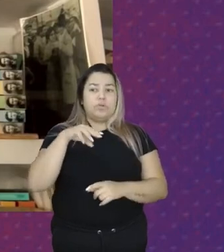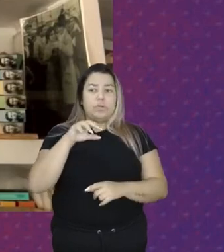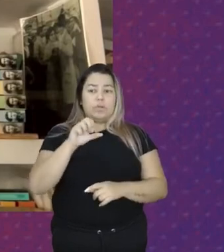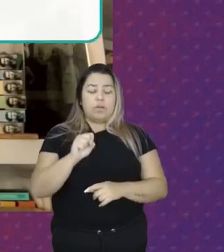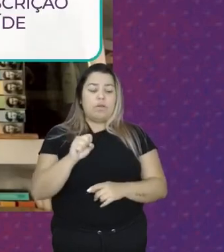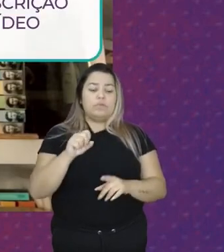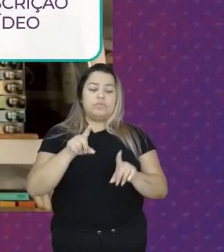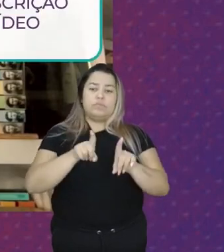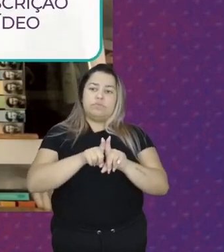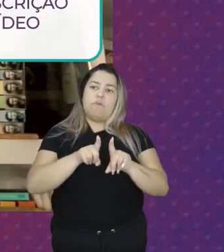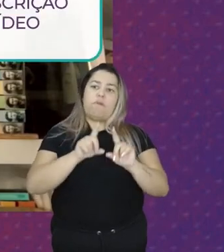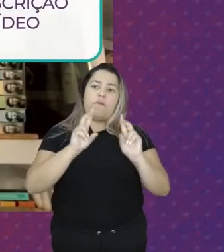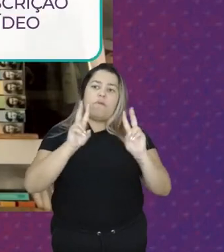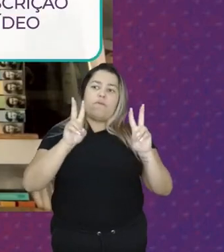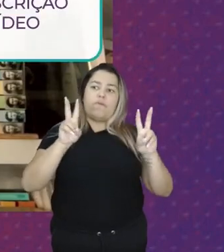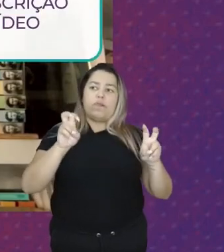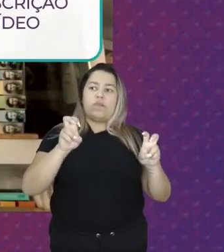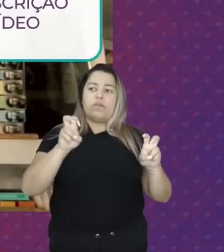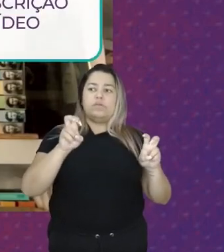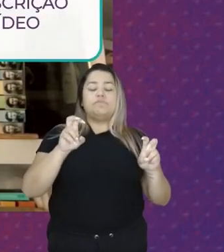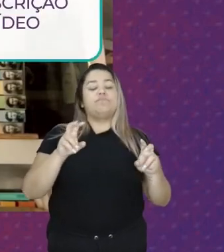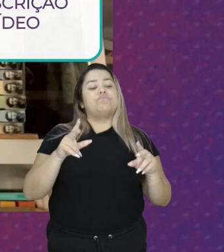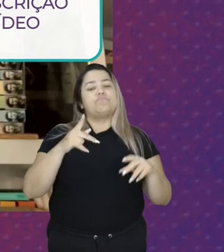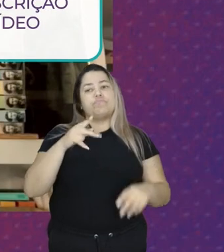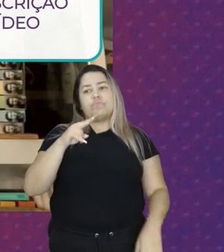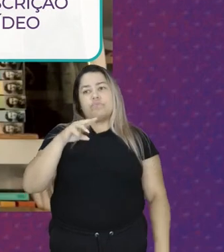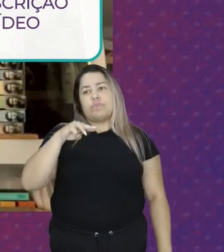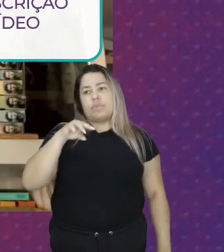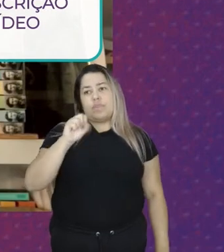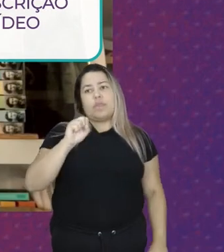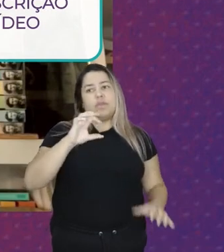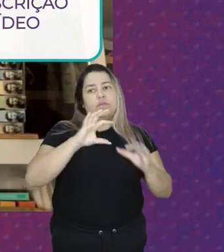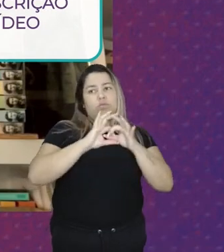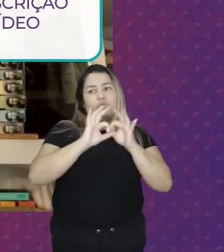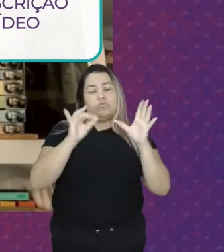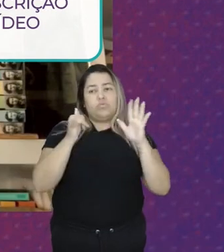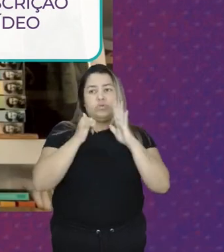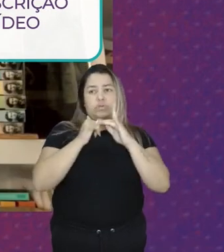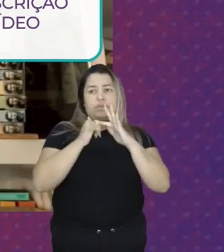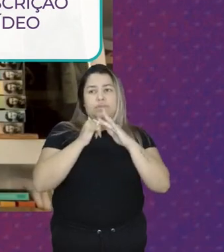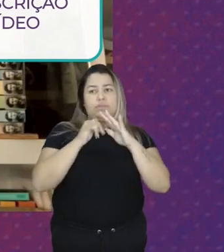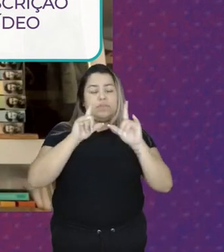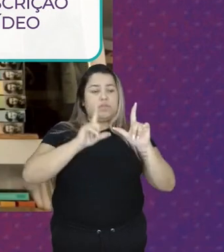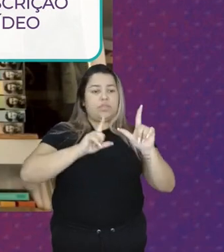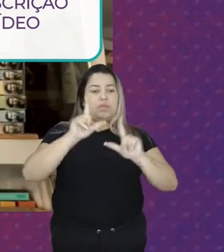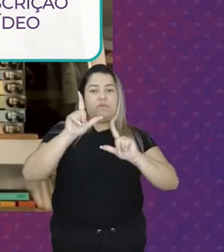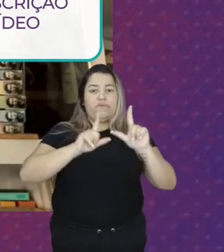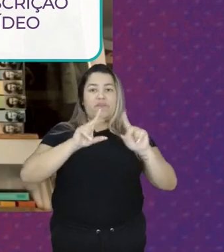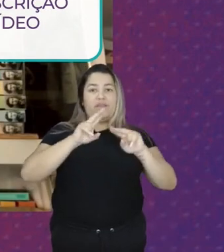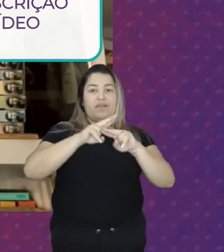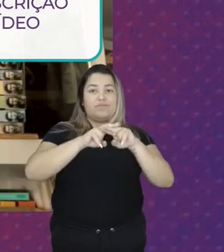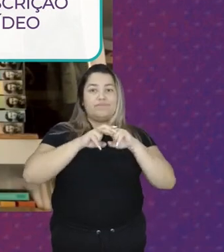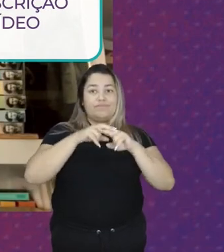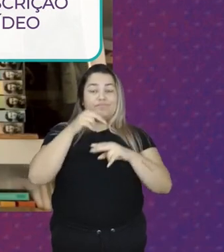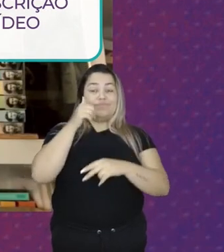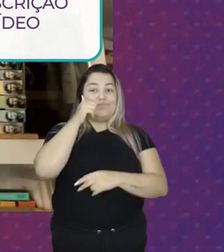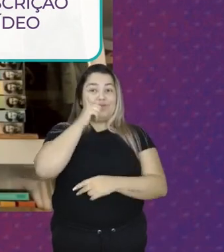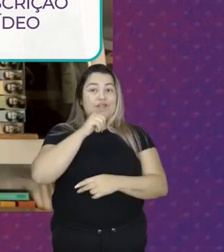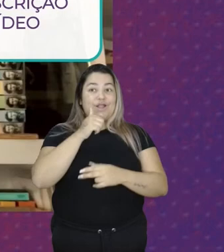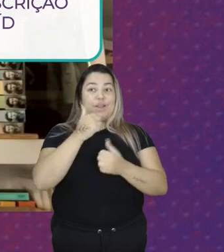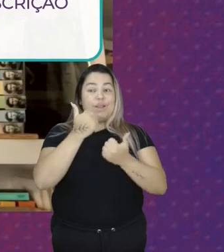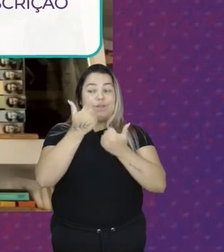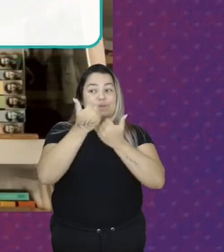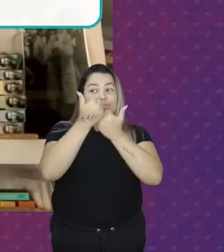tema. Esses programas estão disponíveis no YouTube, na TV Elas por Elas, desde final de